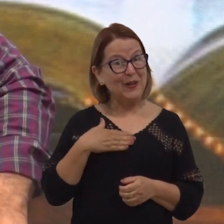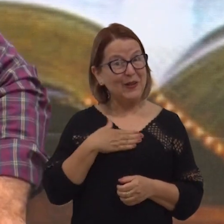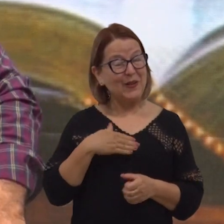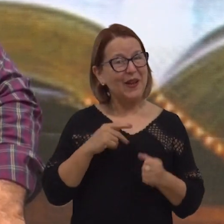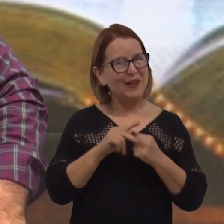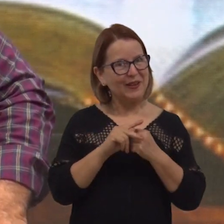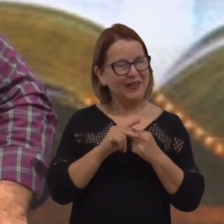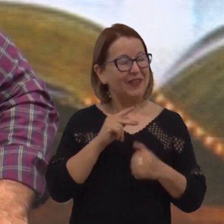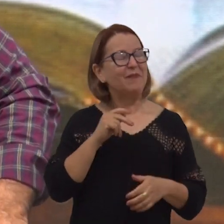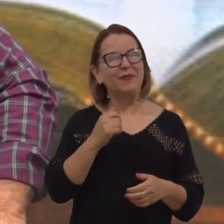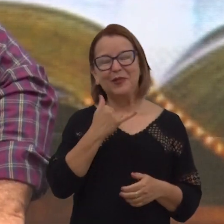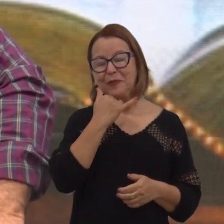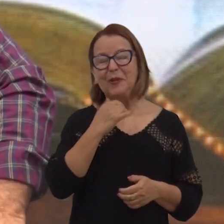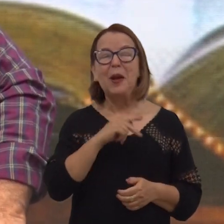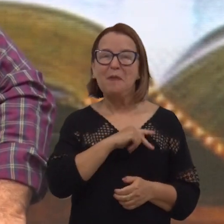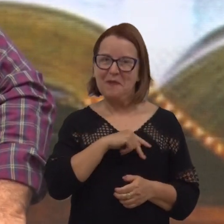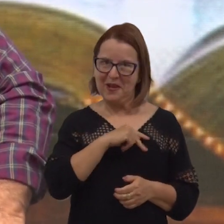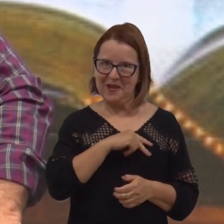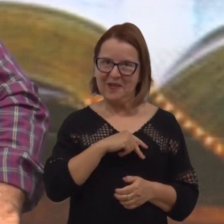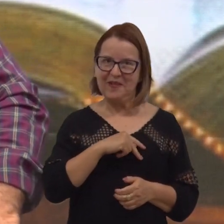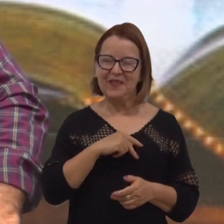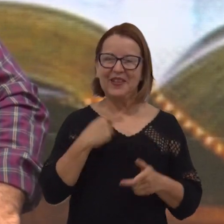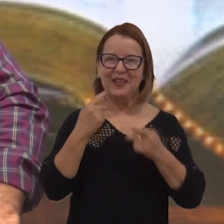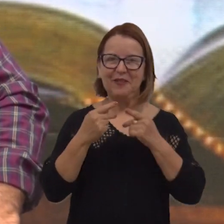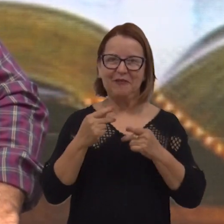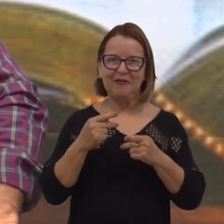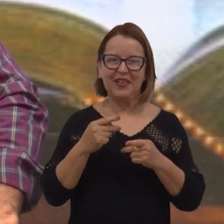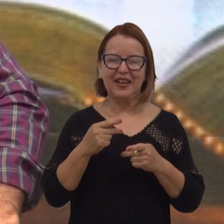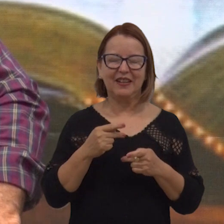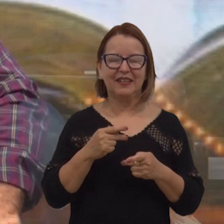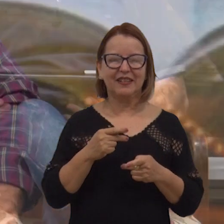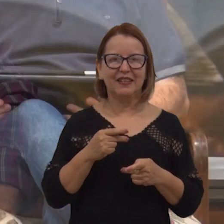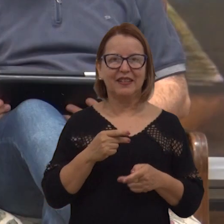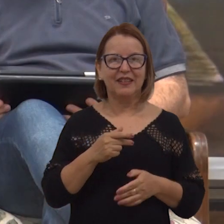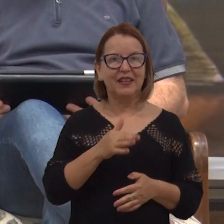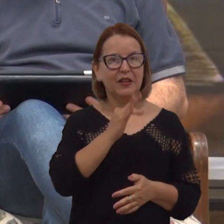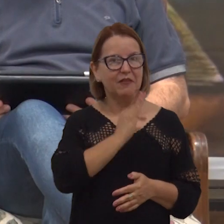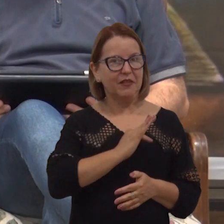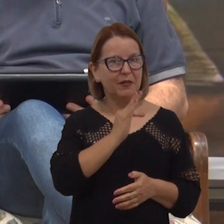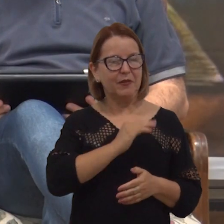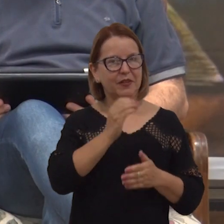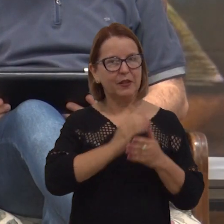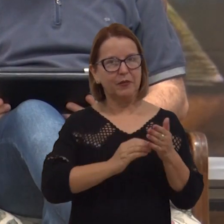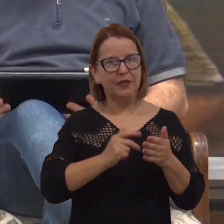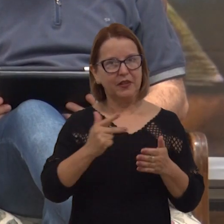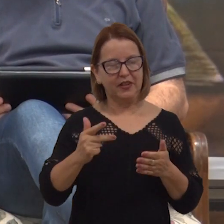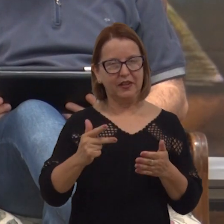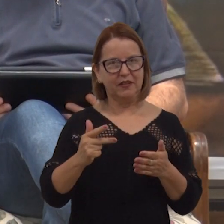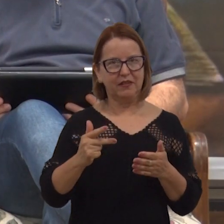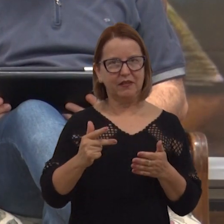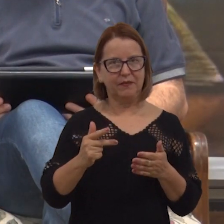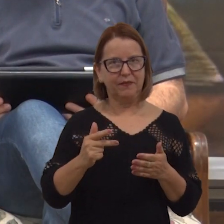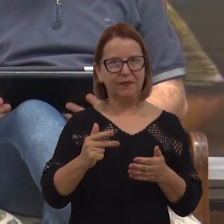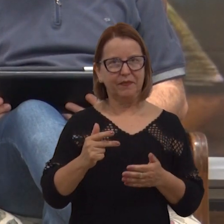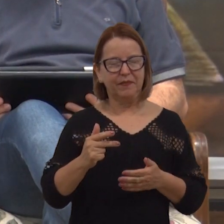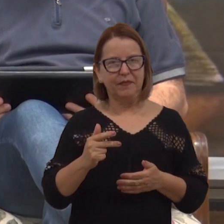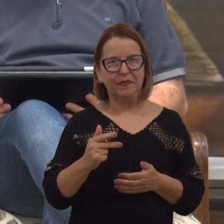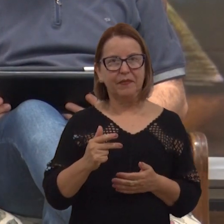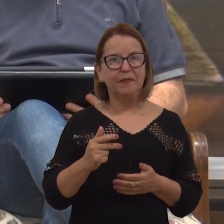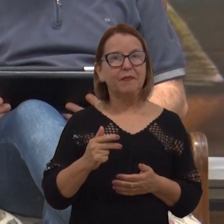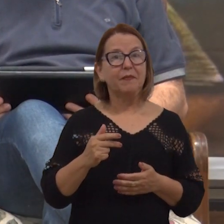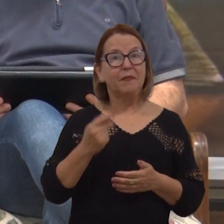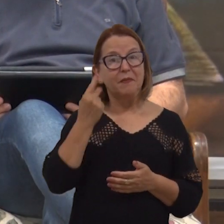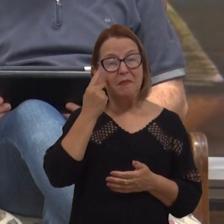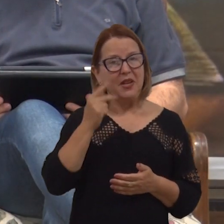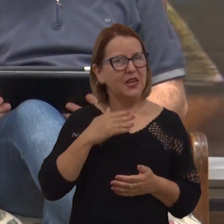Paulo, meu irmão Wildo, quando ele diz na Epístola aos Filipenses, no capítulo 3, ele diz assim, a mim não me